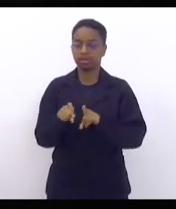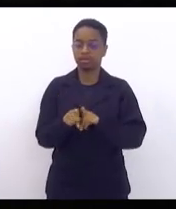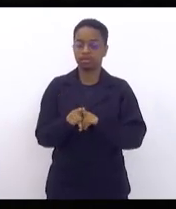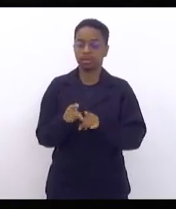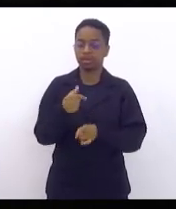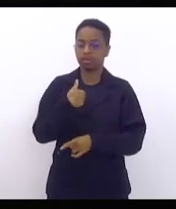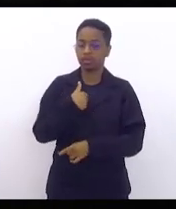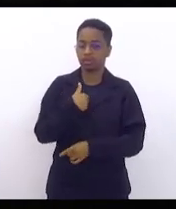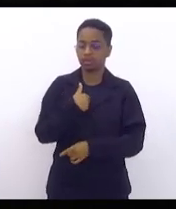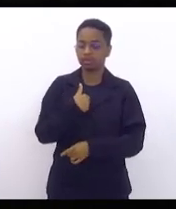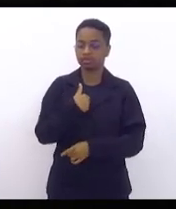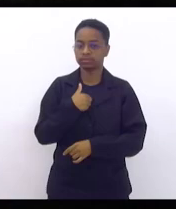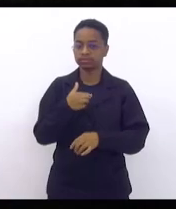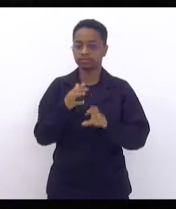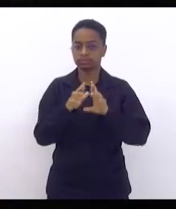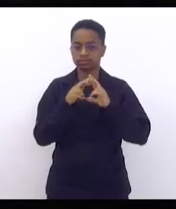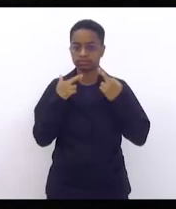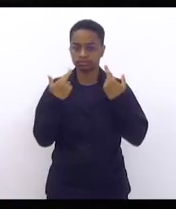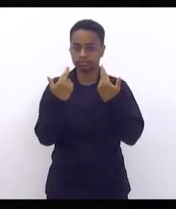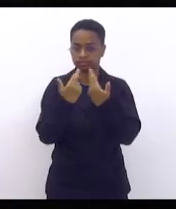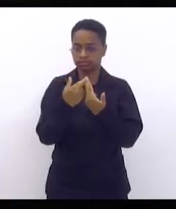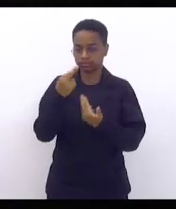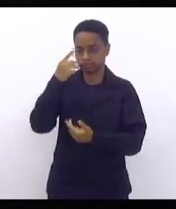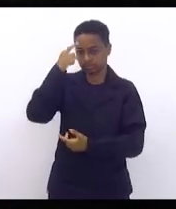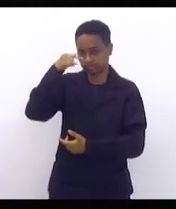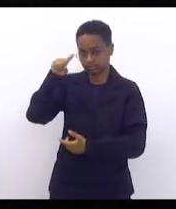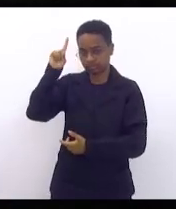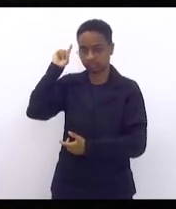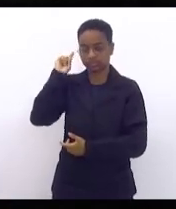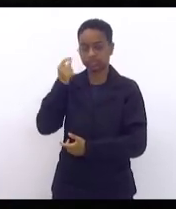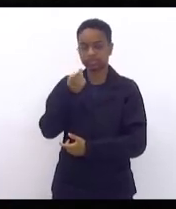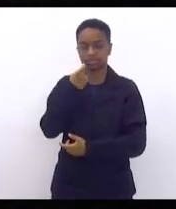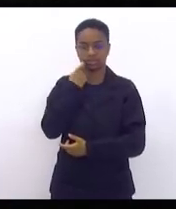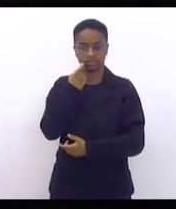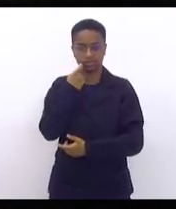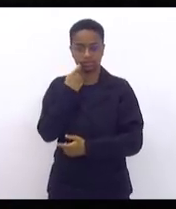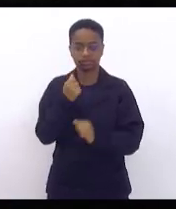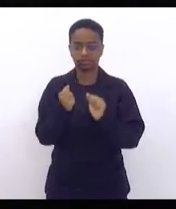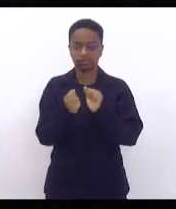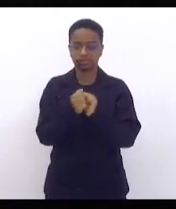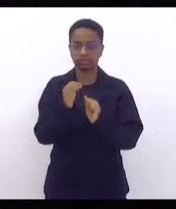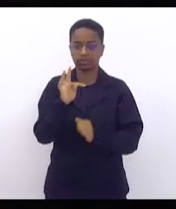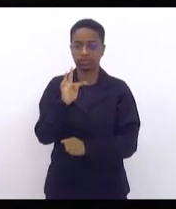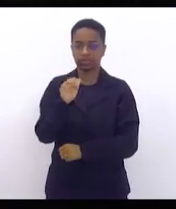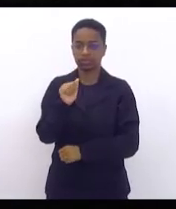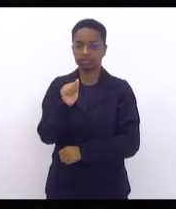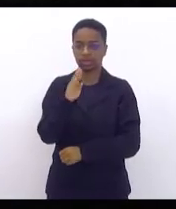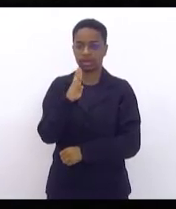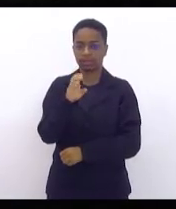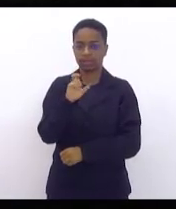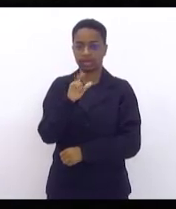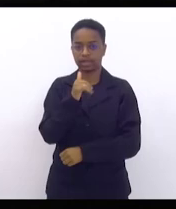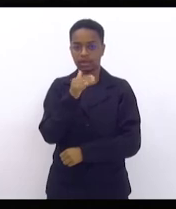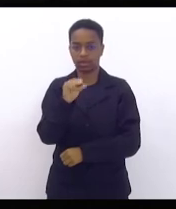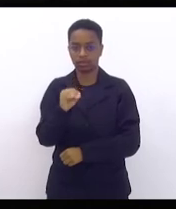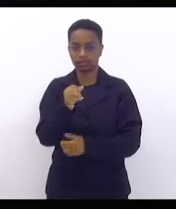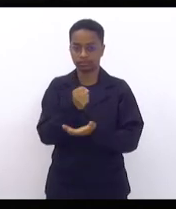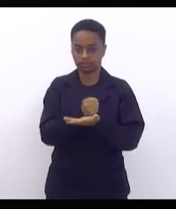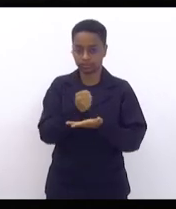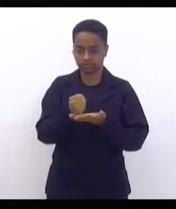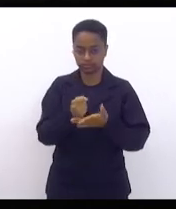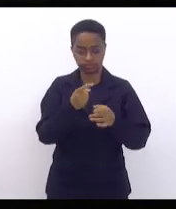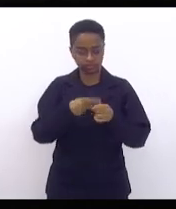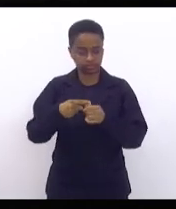uma reunião semana passada na sexta-feira com o tabelião do cartório do bairro do